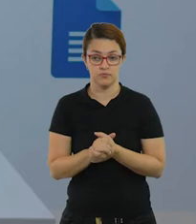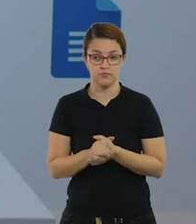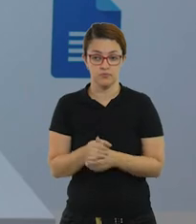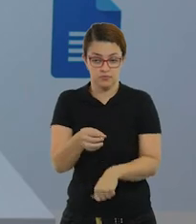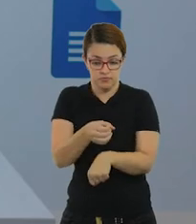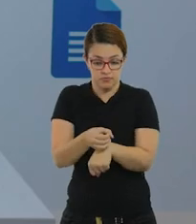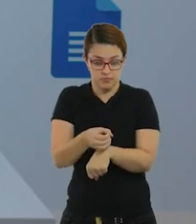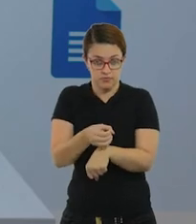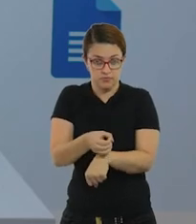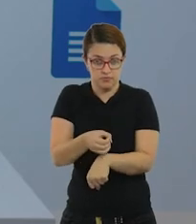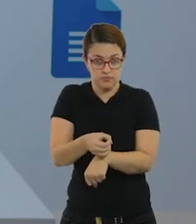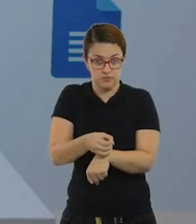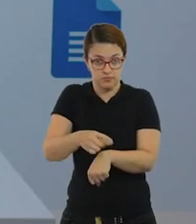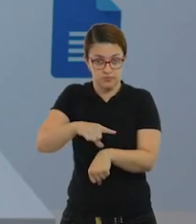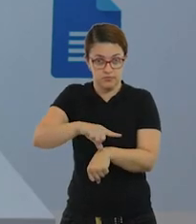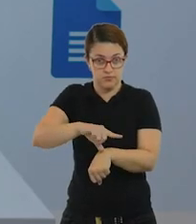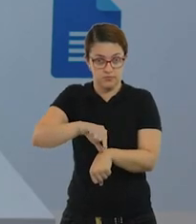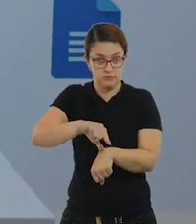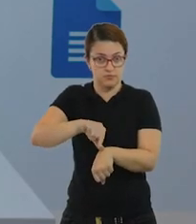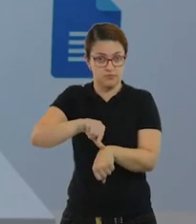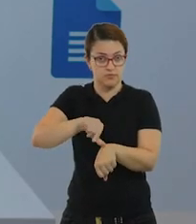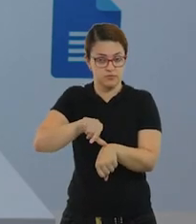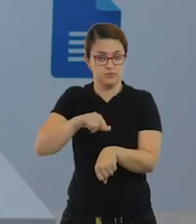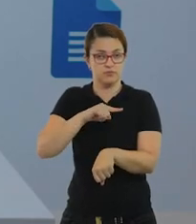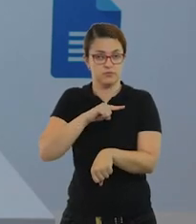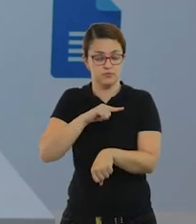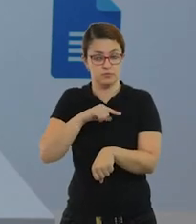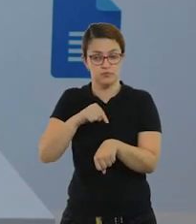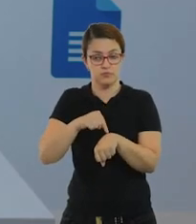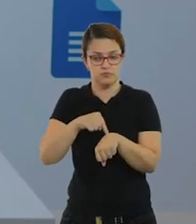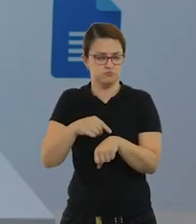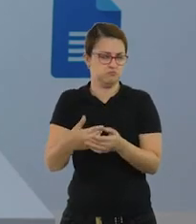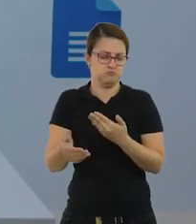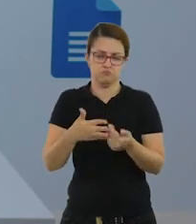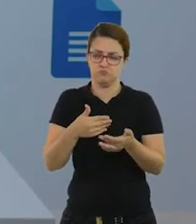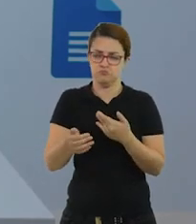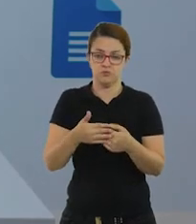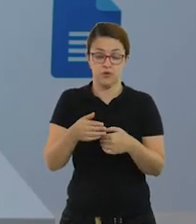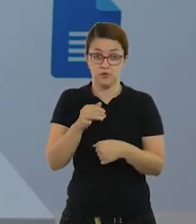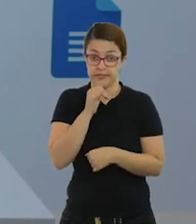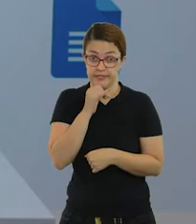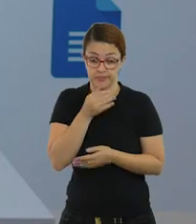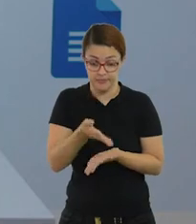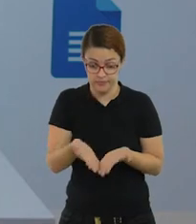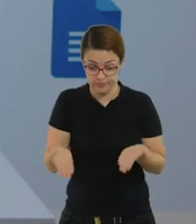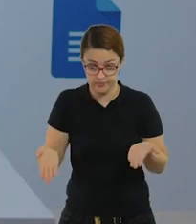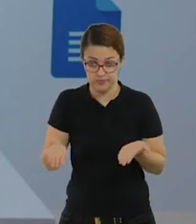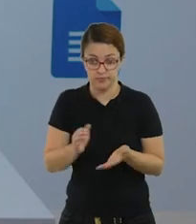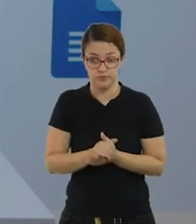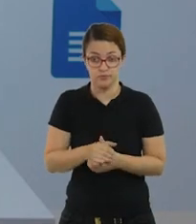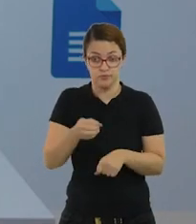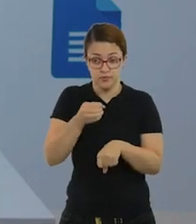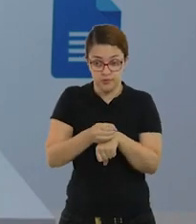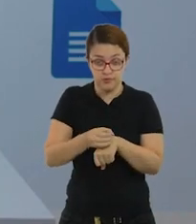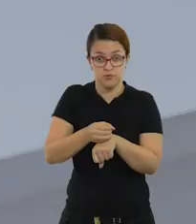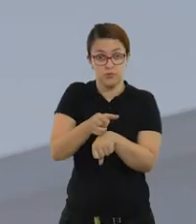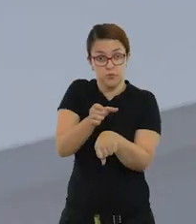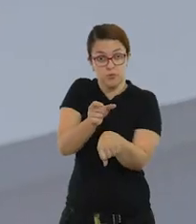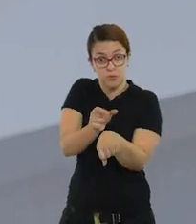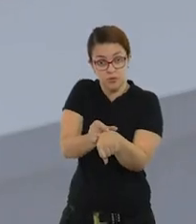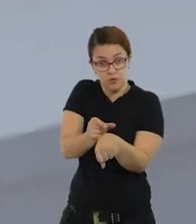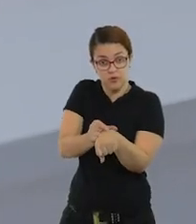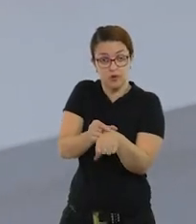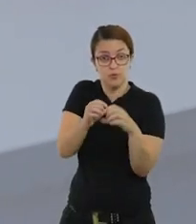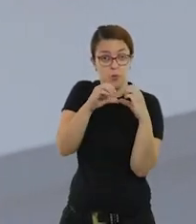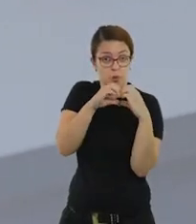agora a parte onde demonstra as horas, né? Você pode fazer do jeito que você quiser. Olha os exemplos, olha. Pode fazer círculos, pode